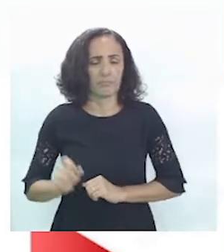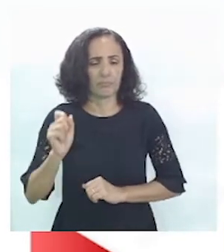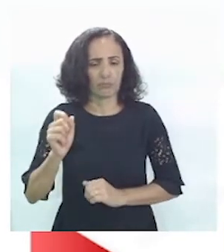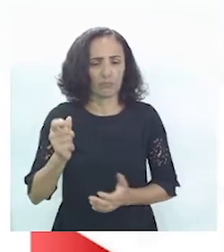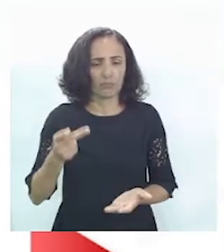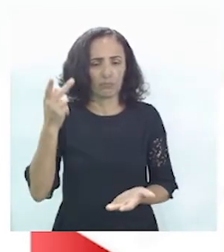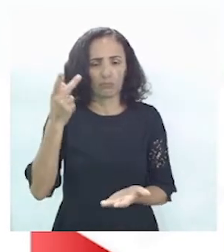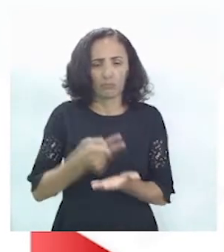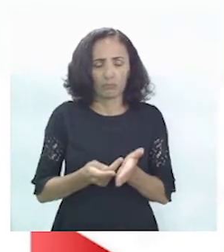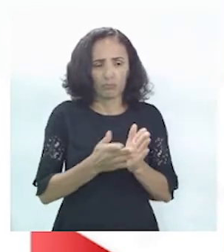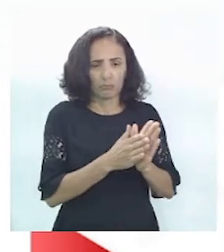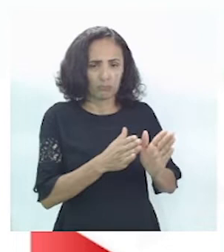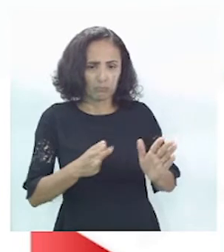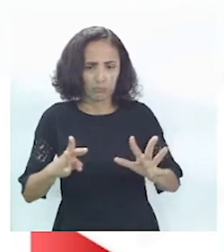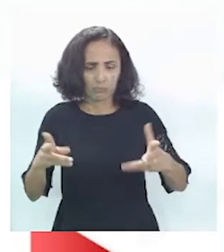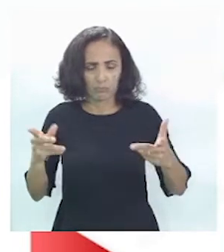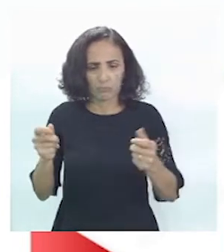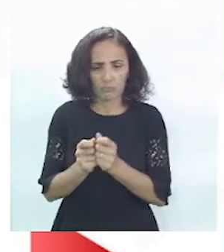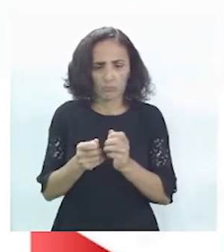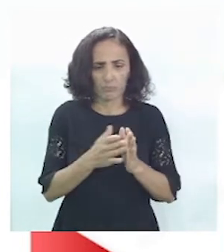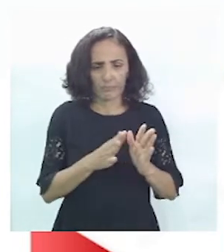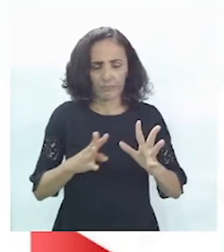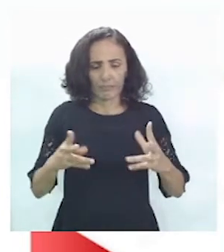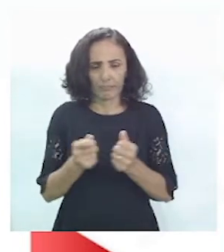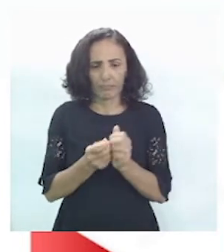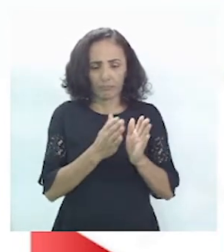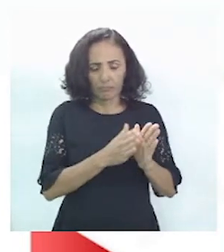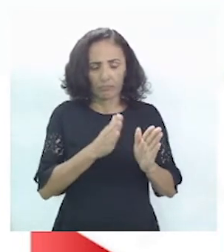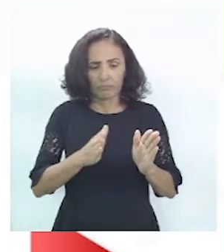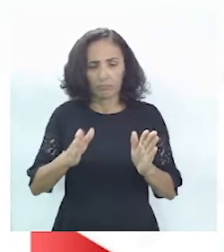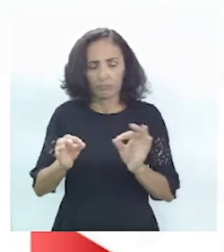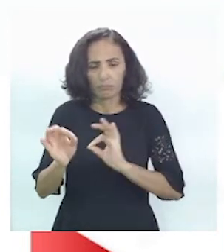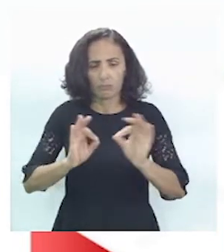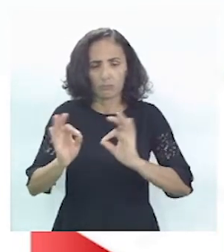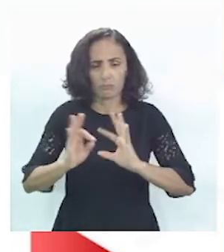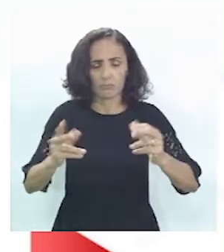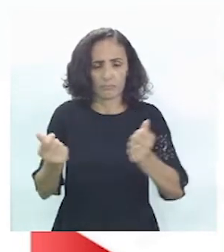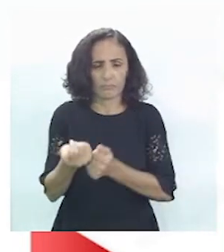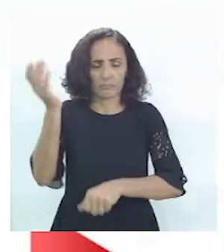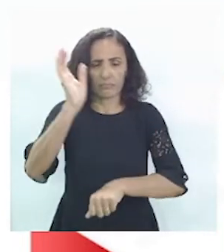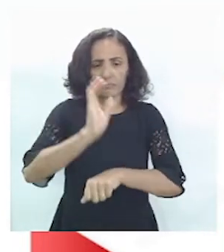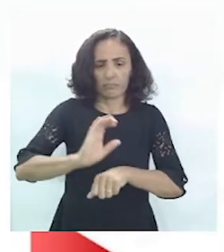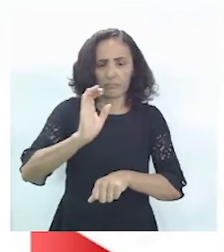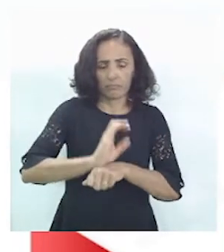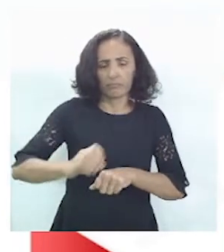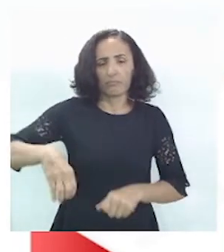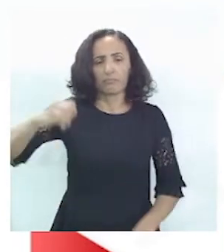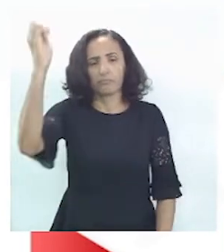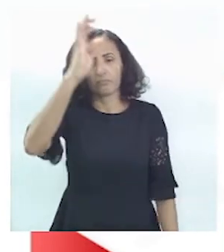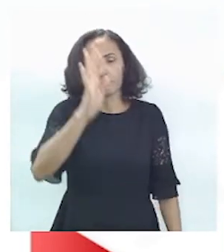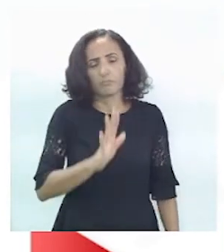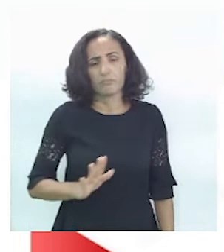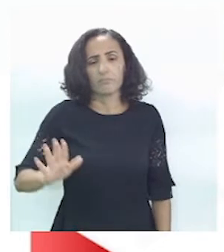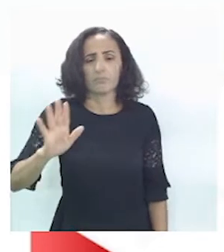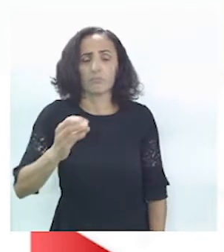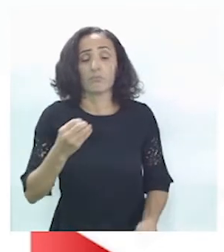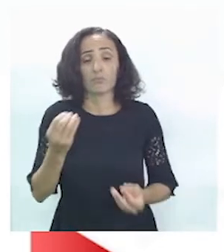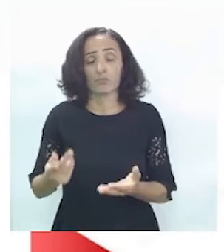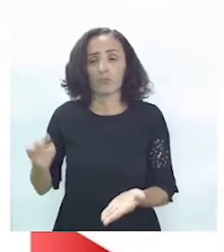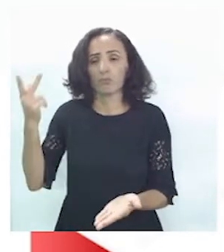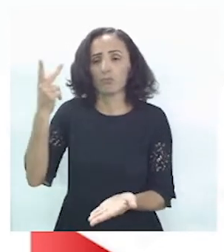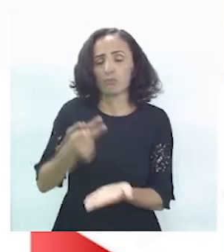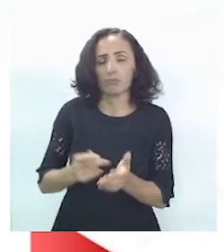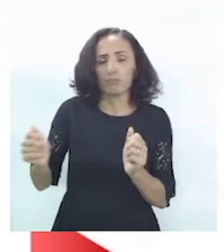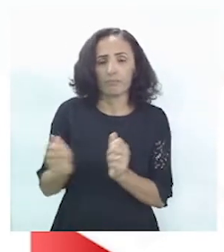Cerca de 50 usinas termoelétricas estão espalhadas por vários estados brasileiros. Entretanto, quando opera em